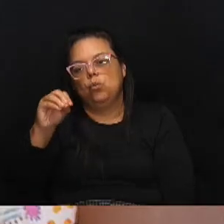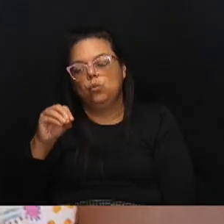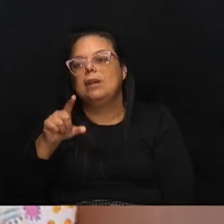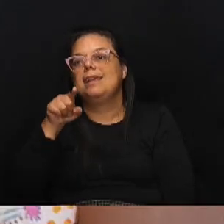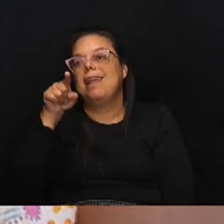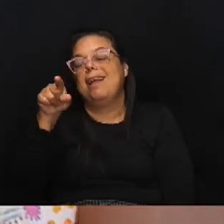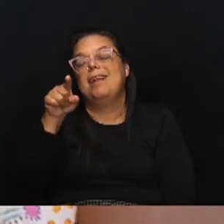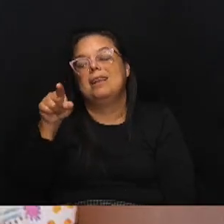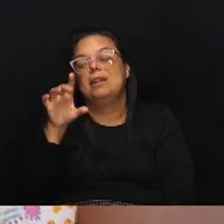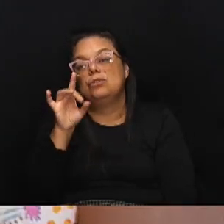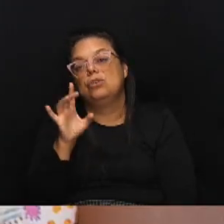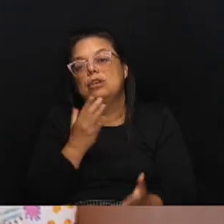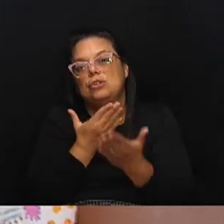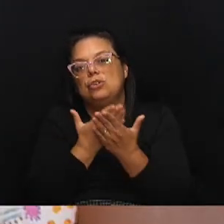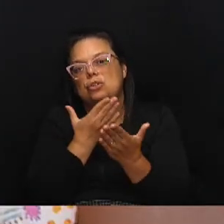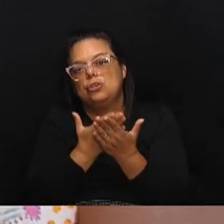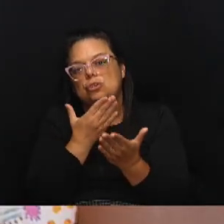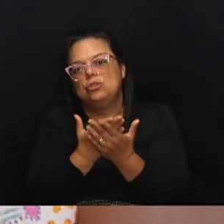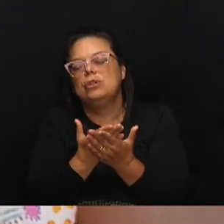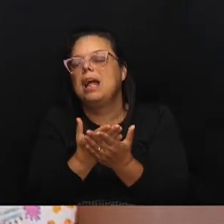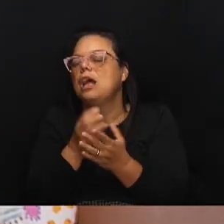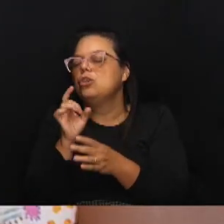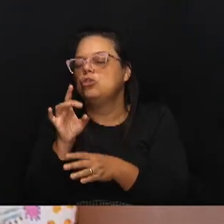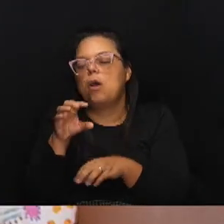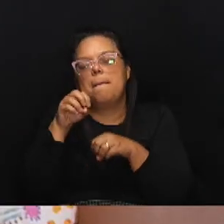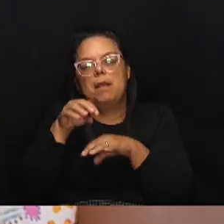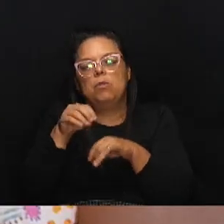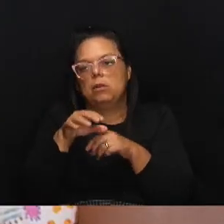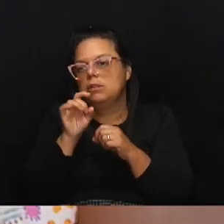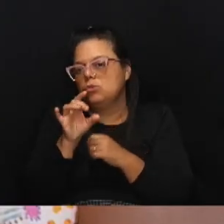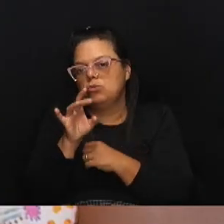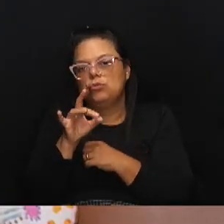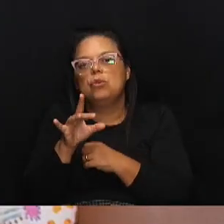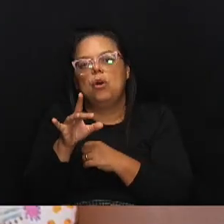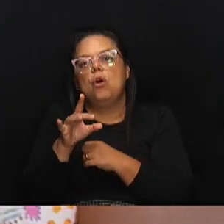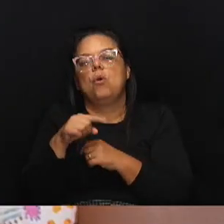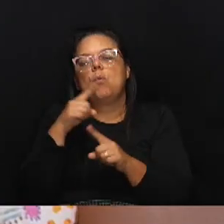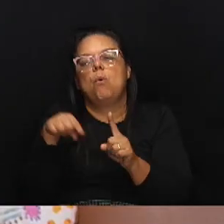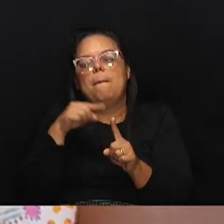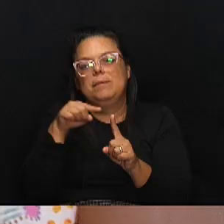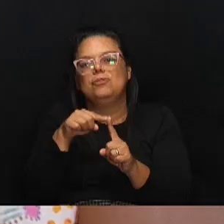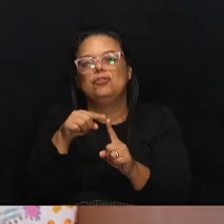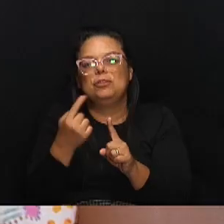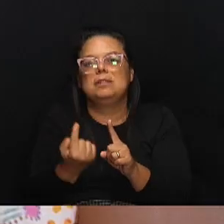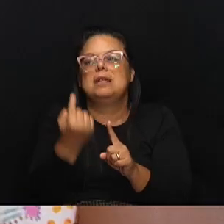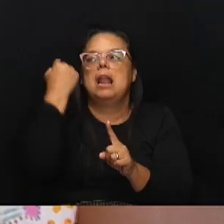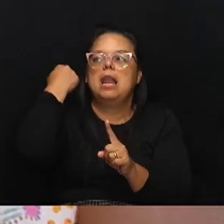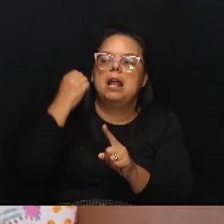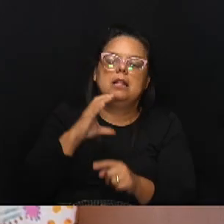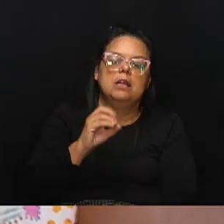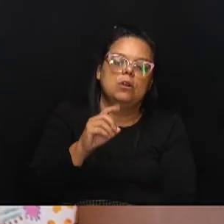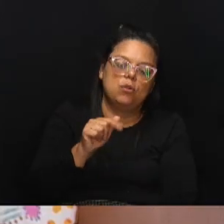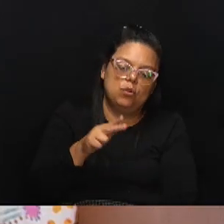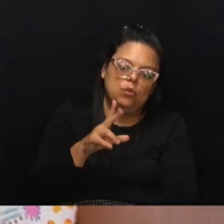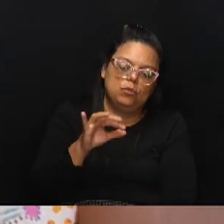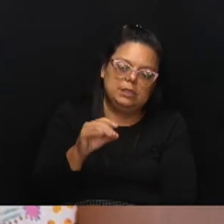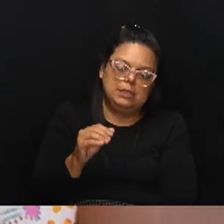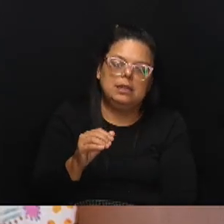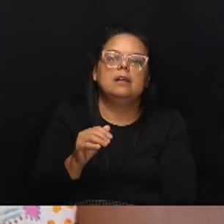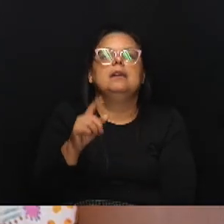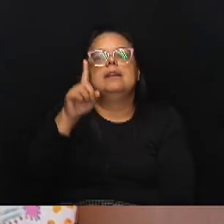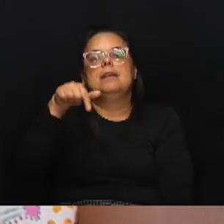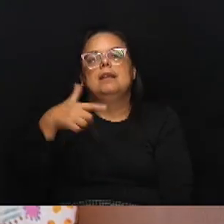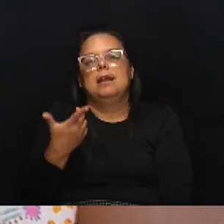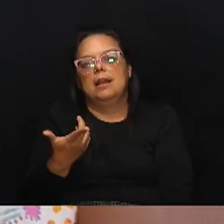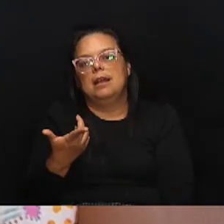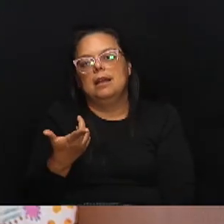como um verniz para a sua educação. Ela continuaria com um objetivo que está lá na colônia, no Brasil patriarcal, que é